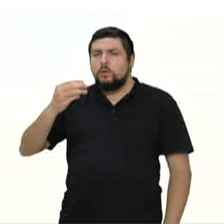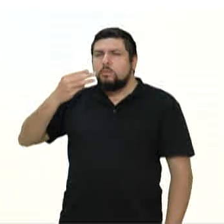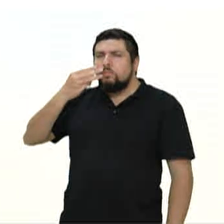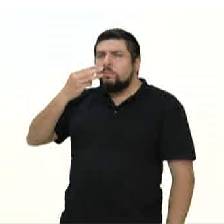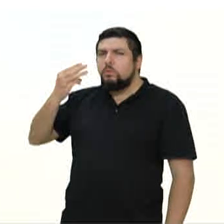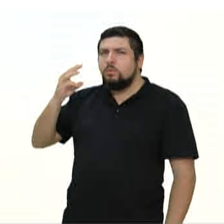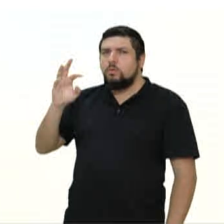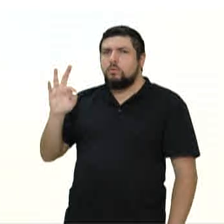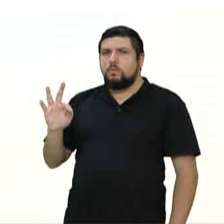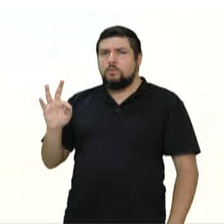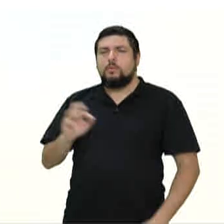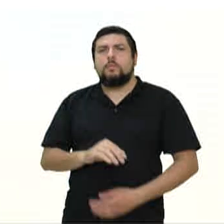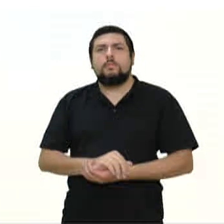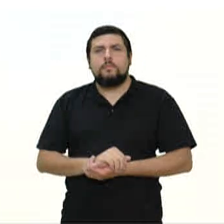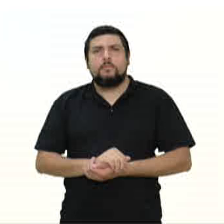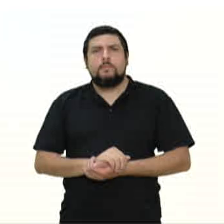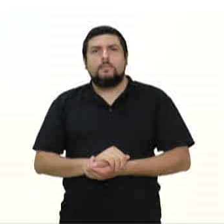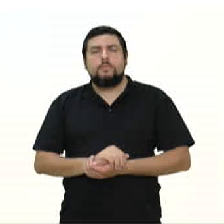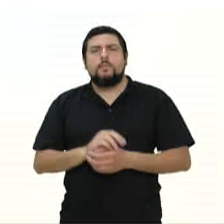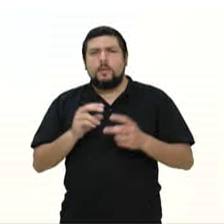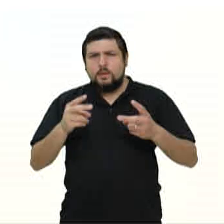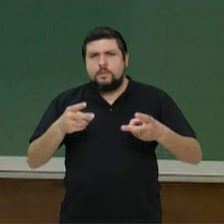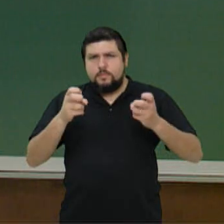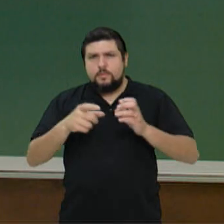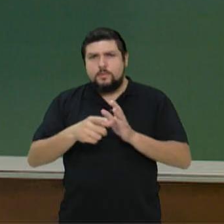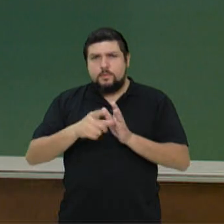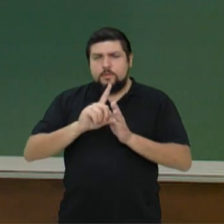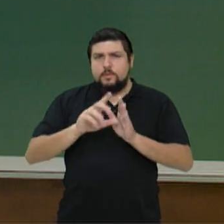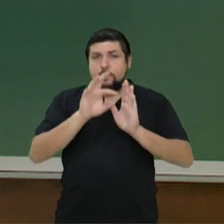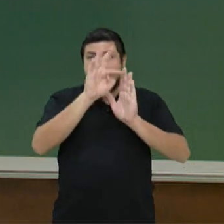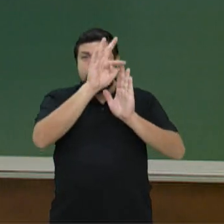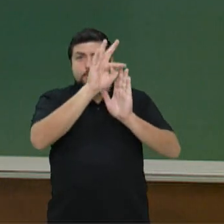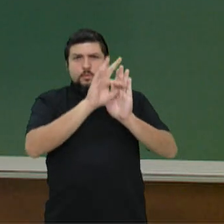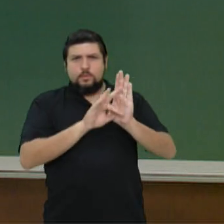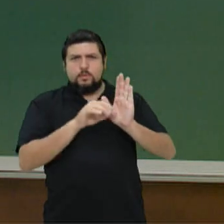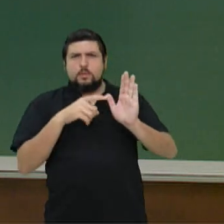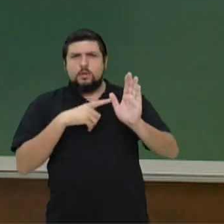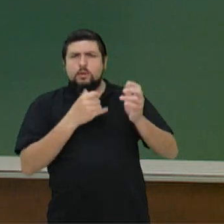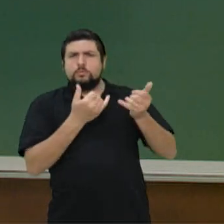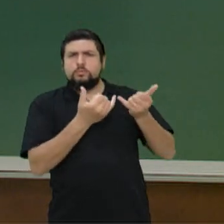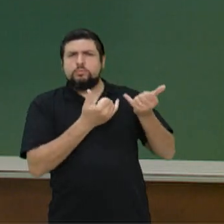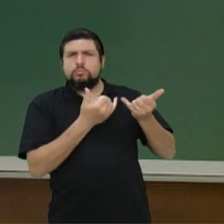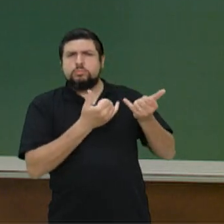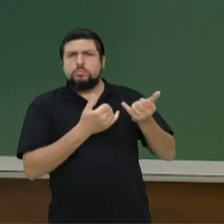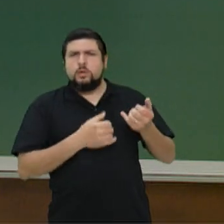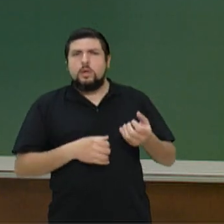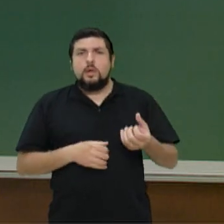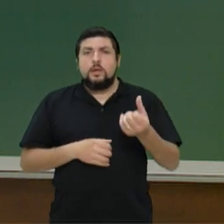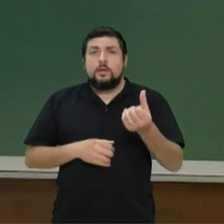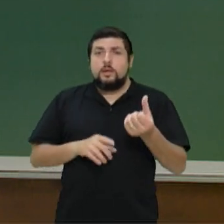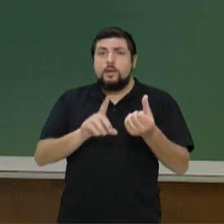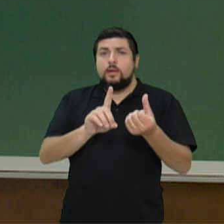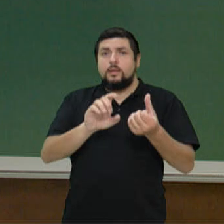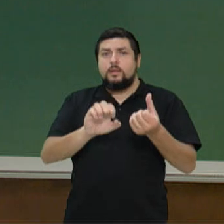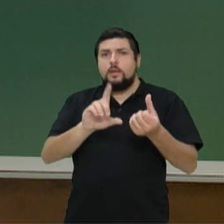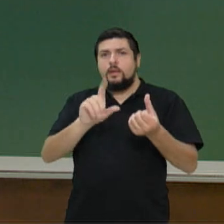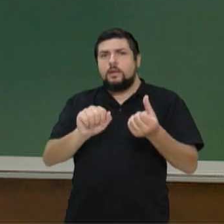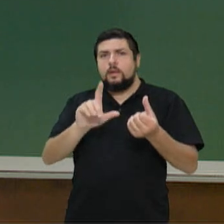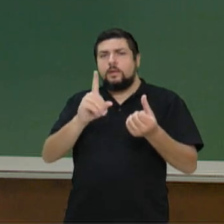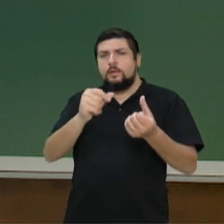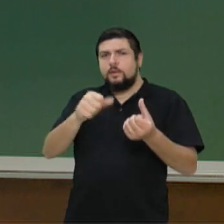todas as informações, na verdade, estavam nesse trecho, não é mesmo? 6 décadas e 40 milhões